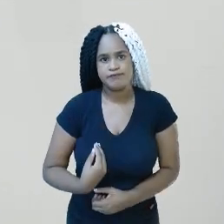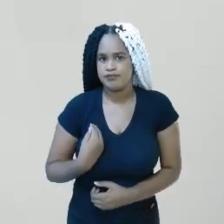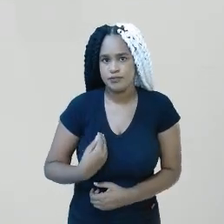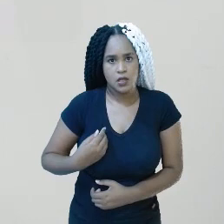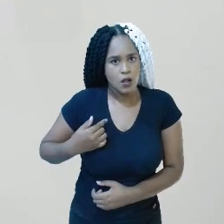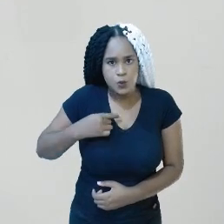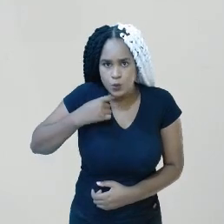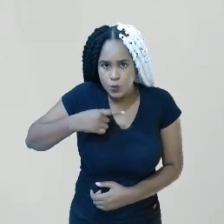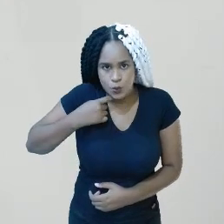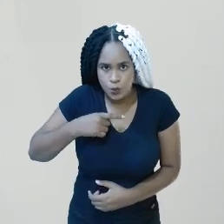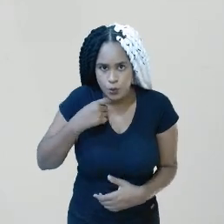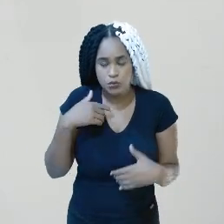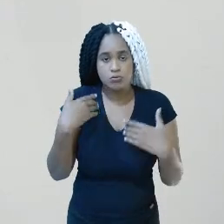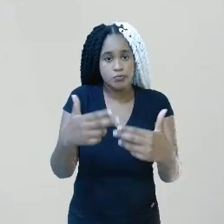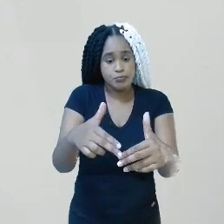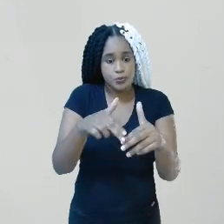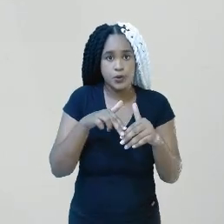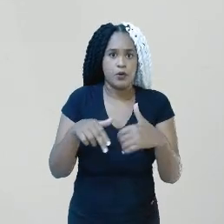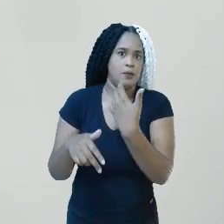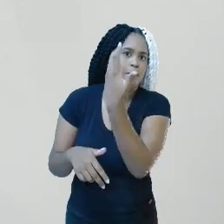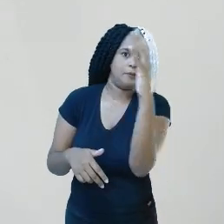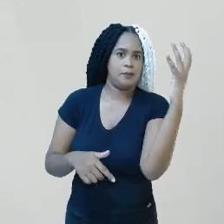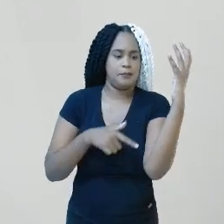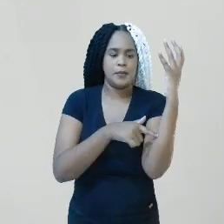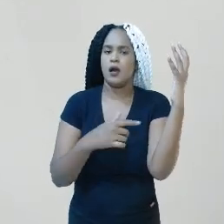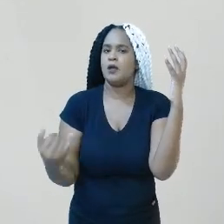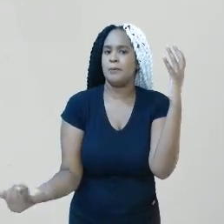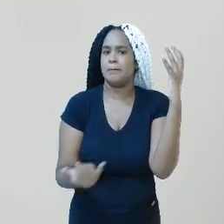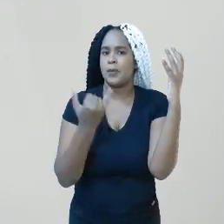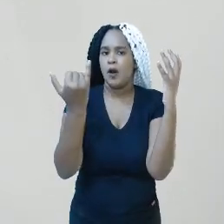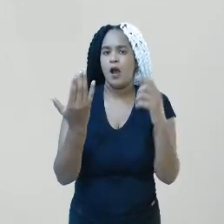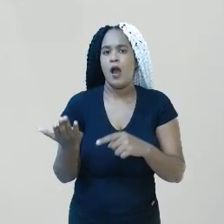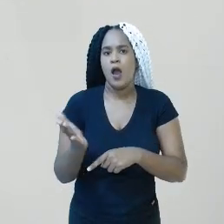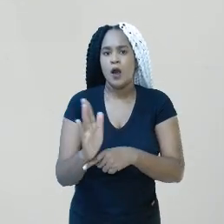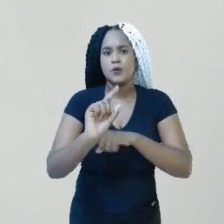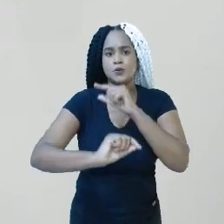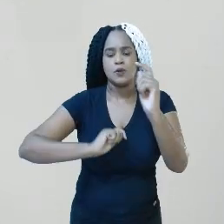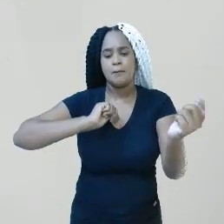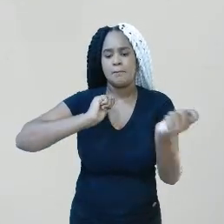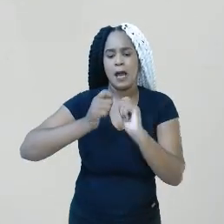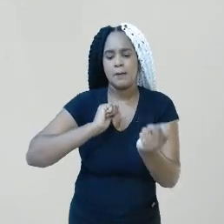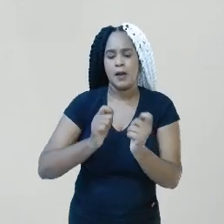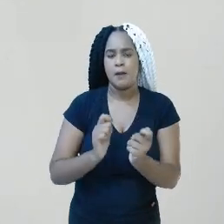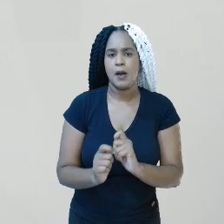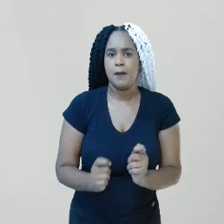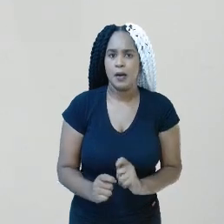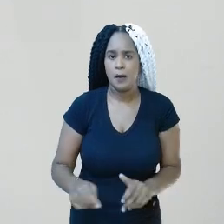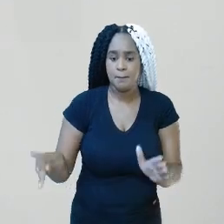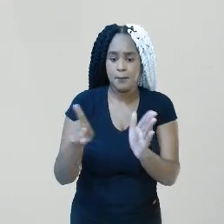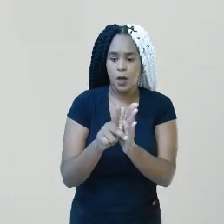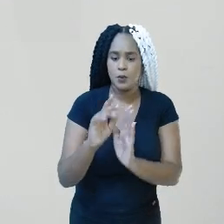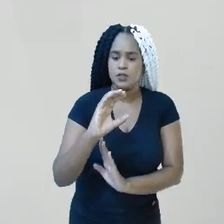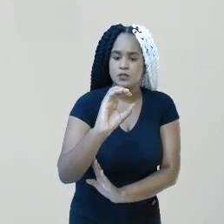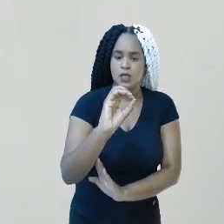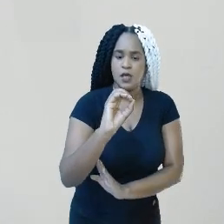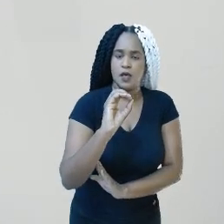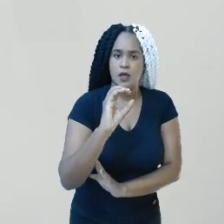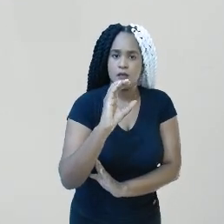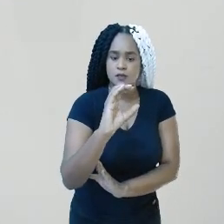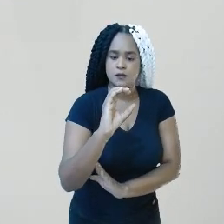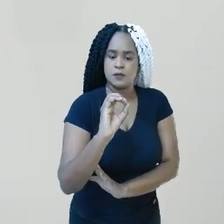elas ajudam nesse processo de transformação, né, do gás carbônico